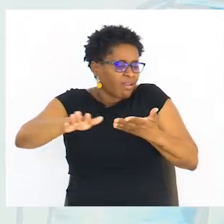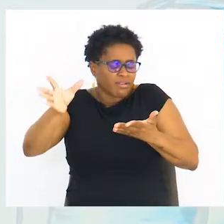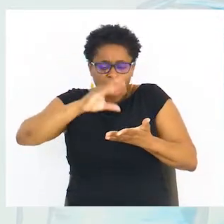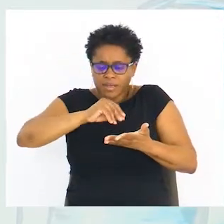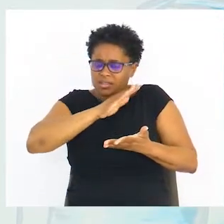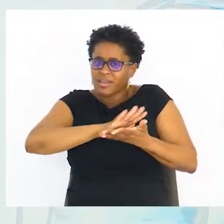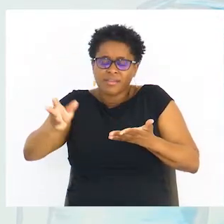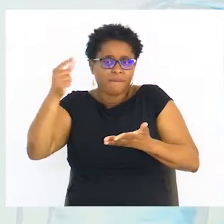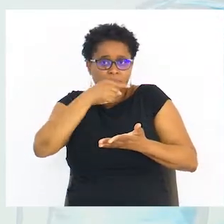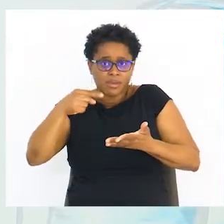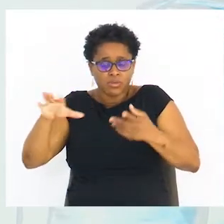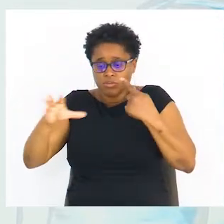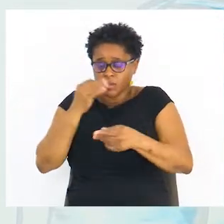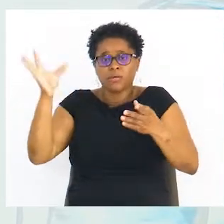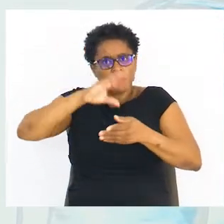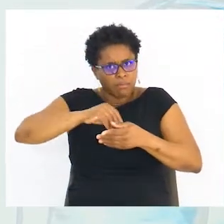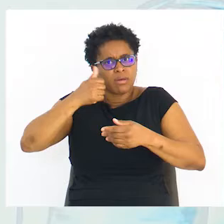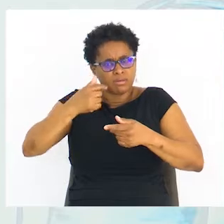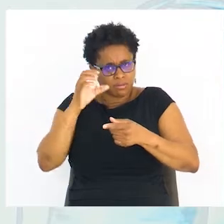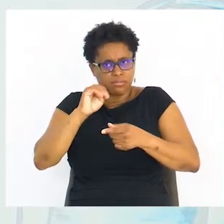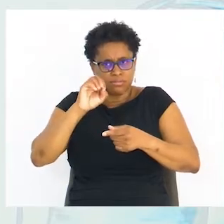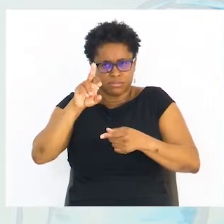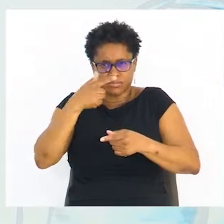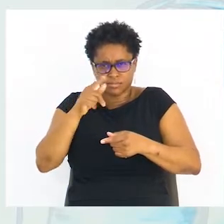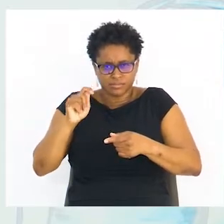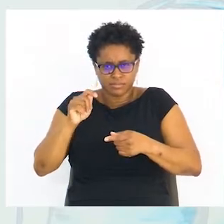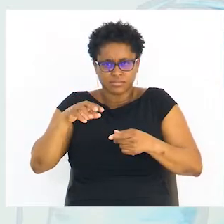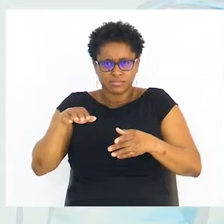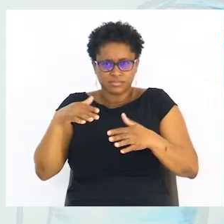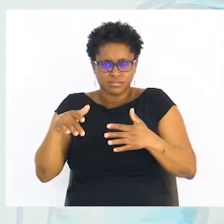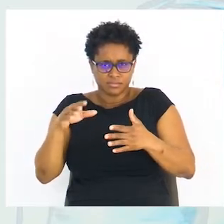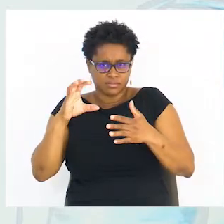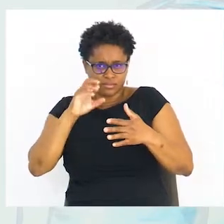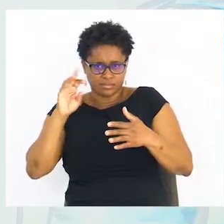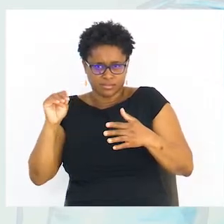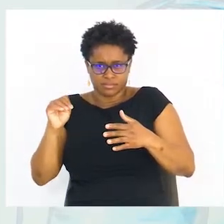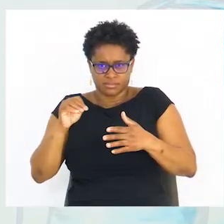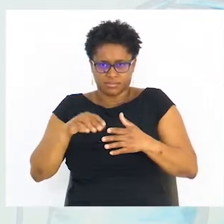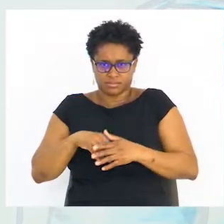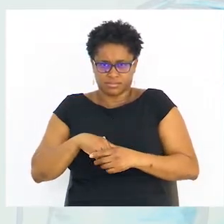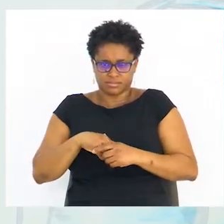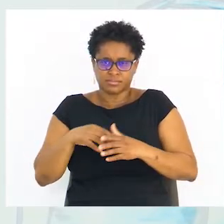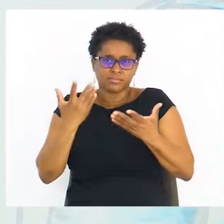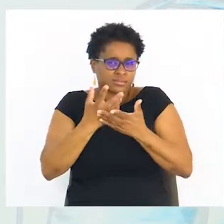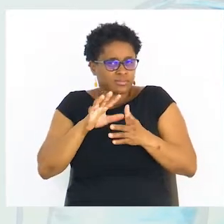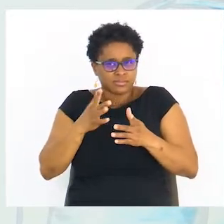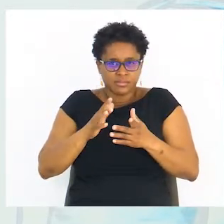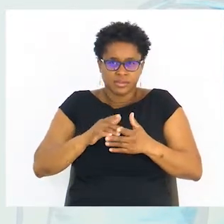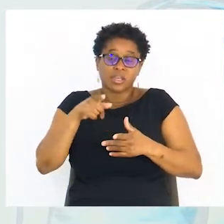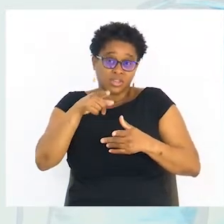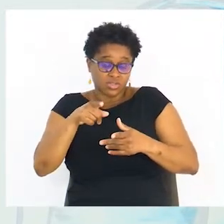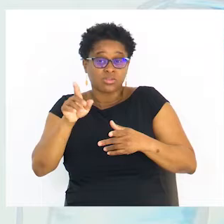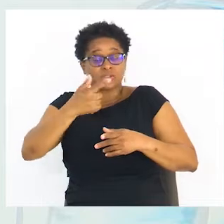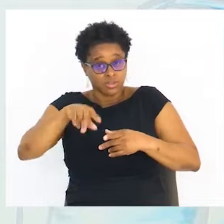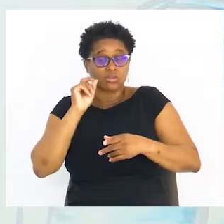nada menos de obter mais sorte na caça ou uma tentativa de dominar a natureza.